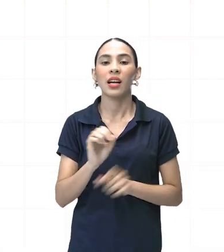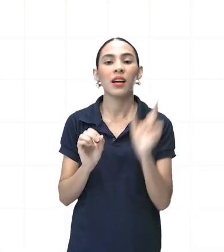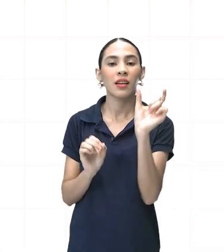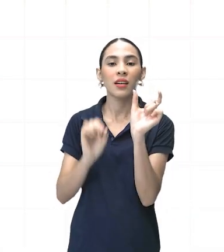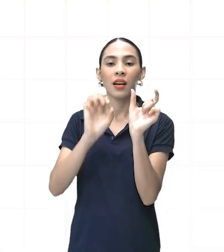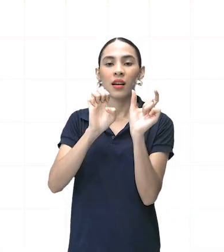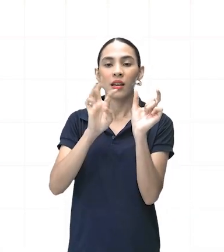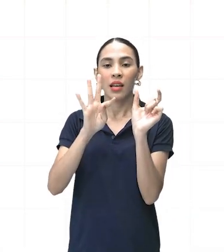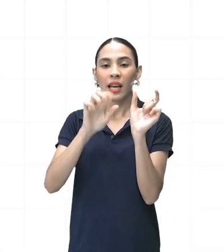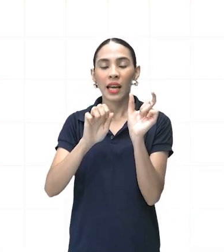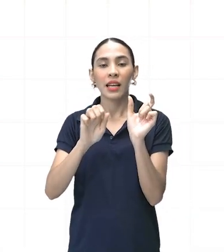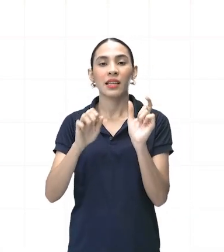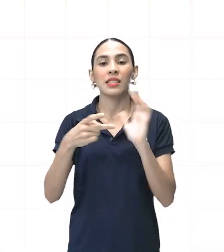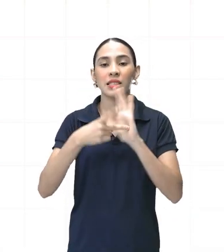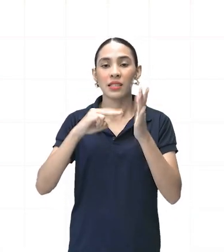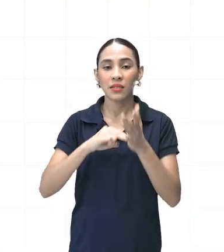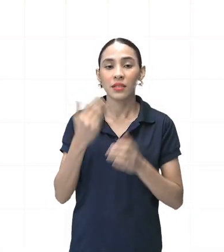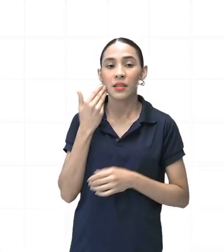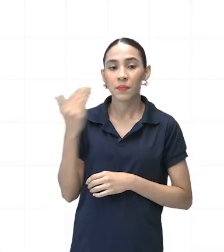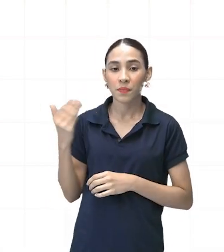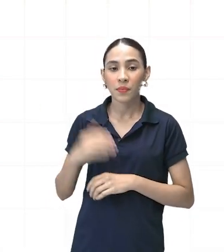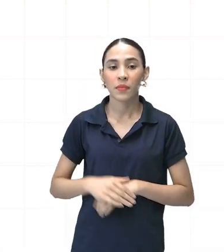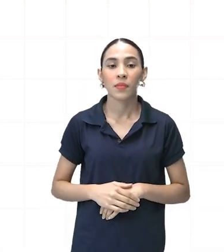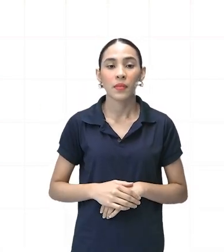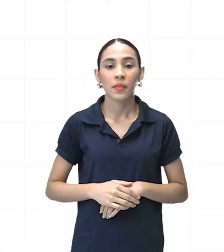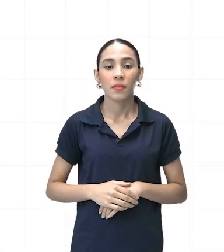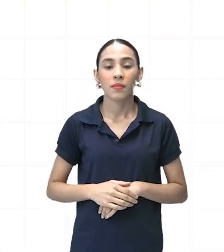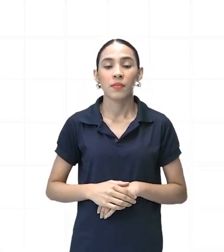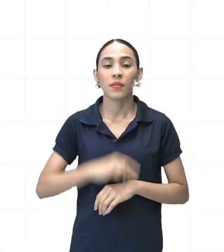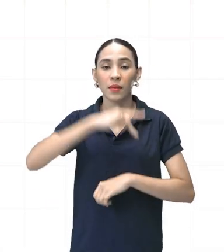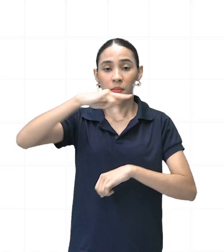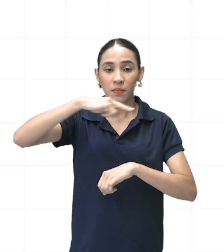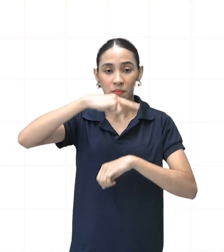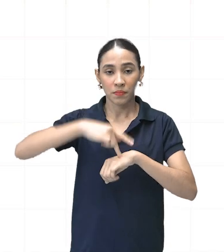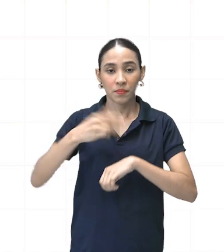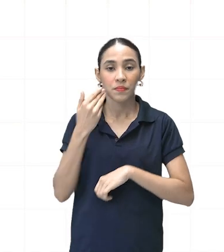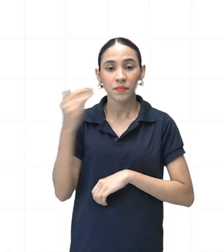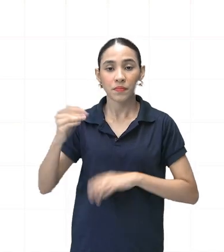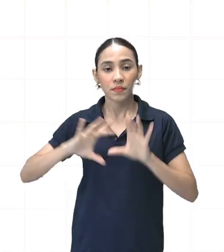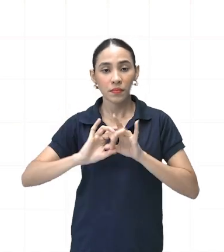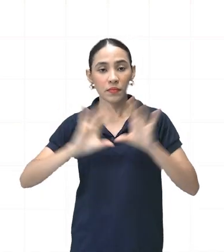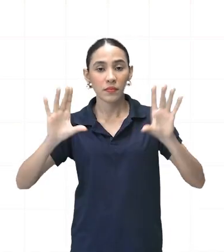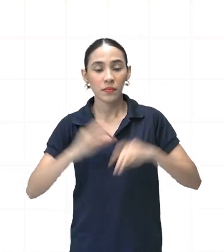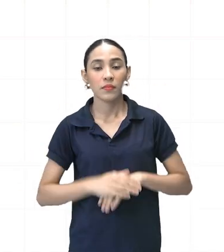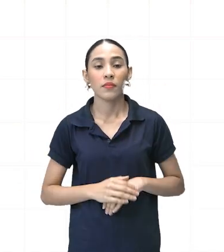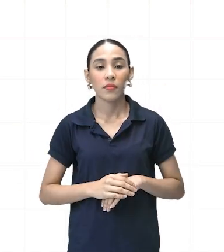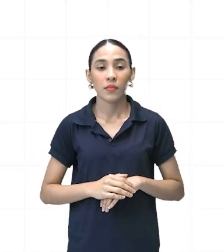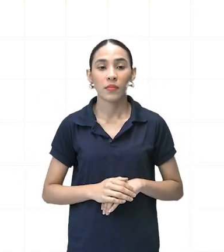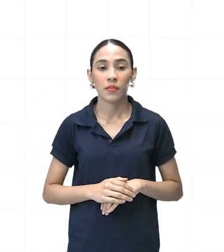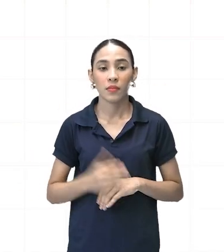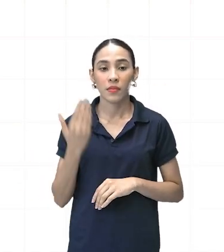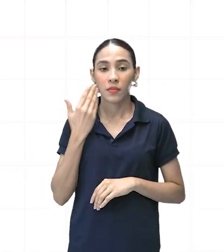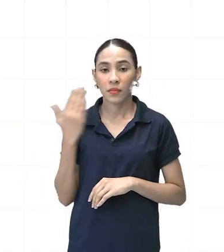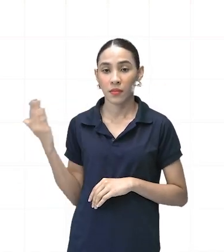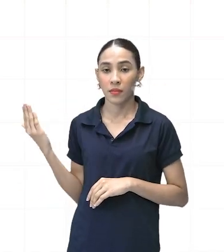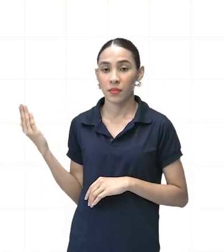estar significando aí para a gente a pátria basca e liberdade. Euskadi